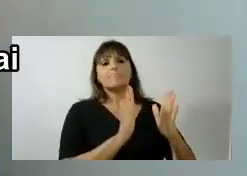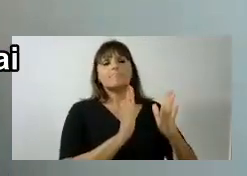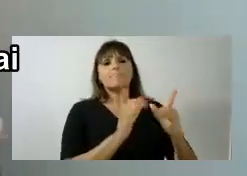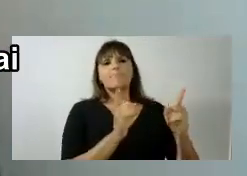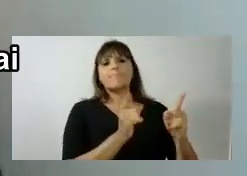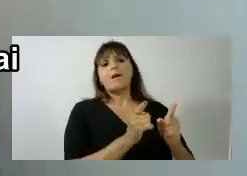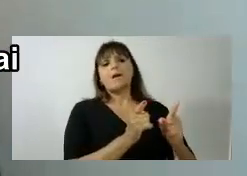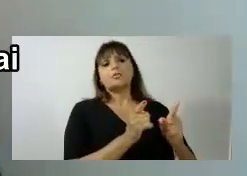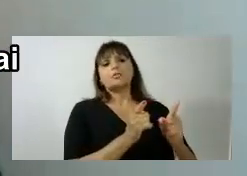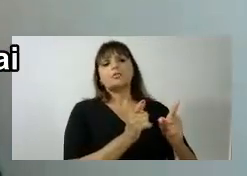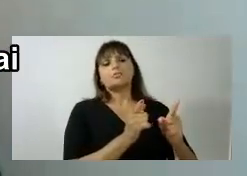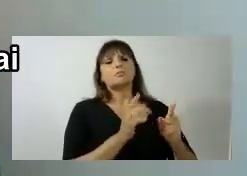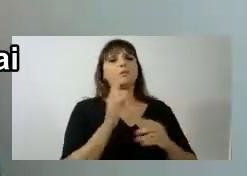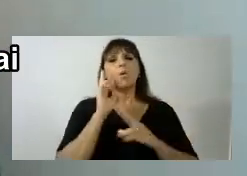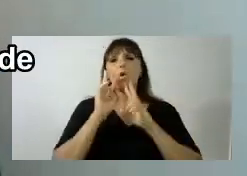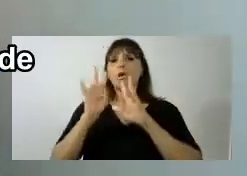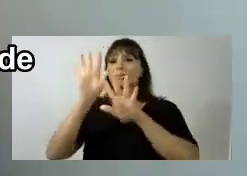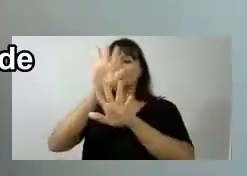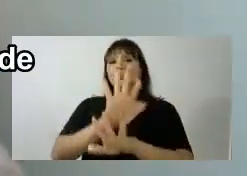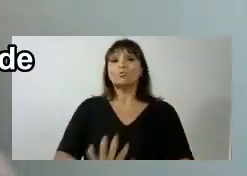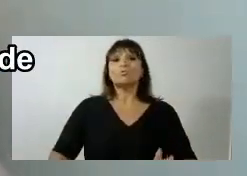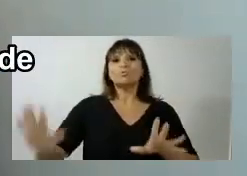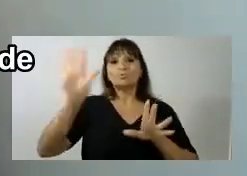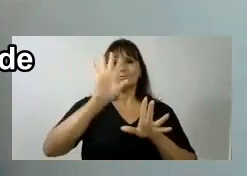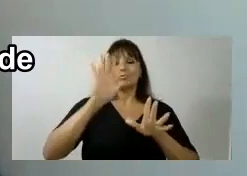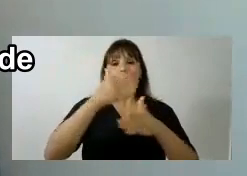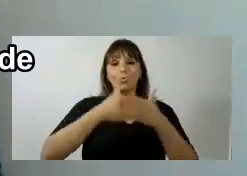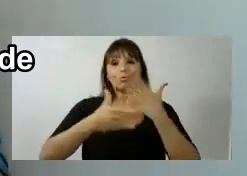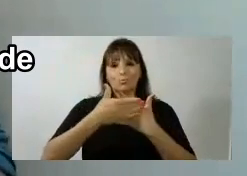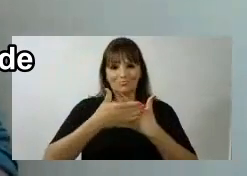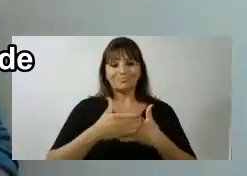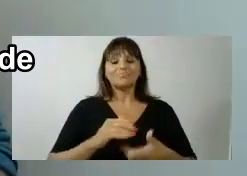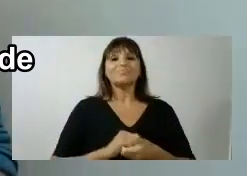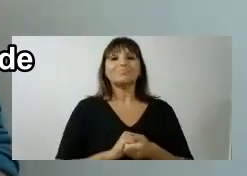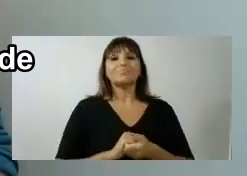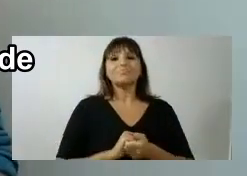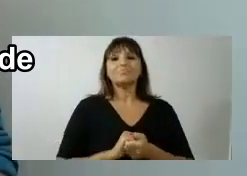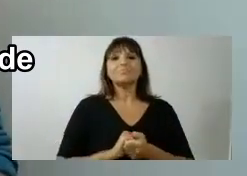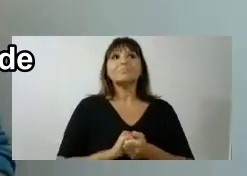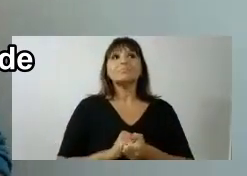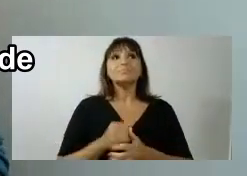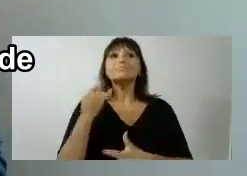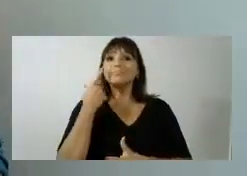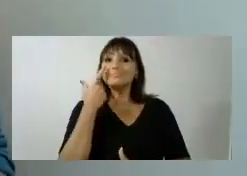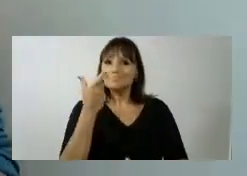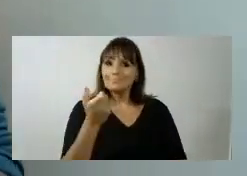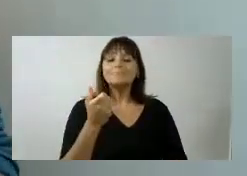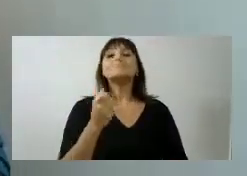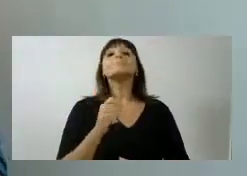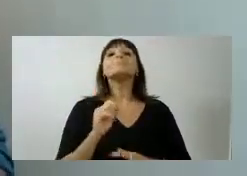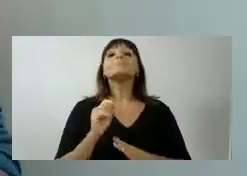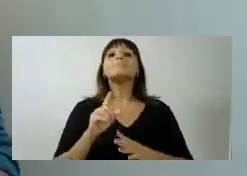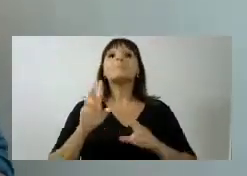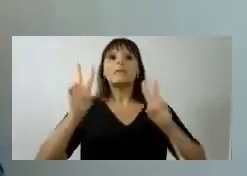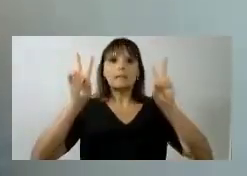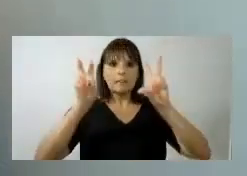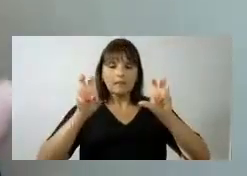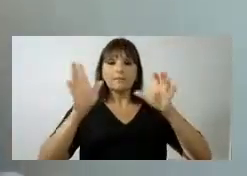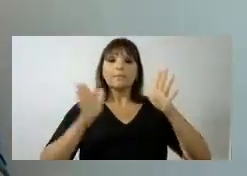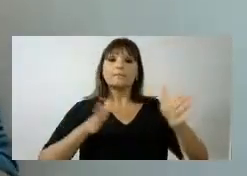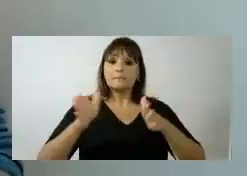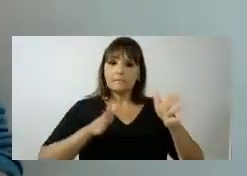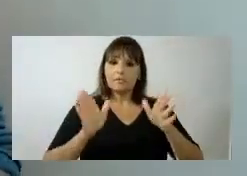muito interessante quando a gente vai trazer mais um tema agora para trilha de acessibilidade e voltado para e-commerce. Mas